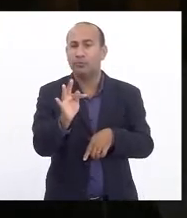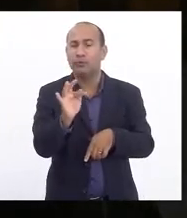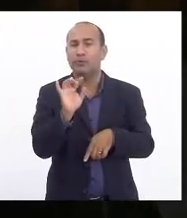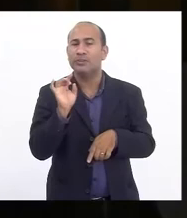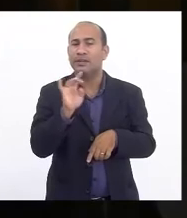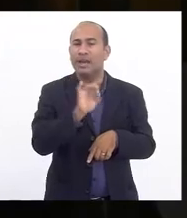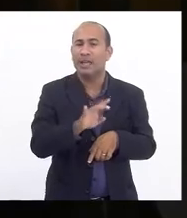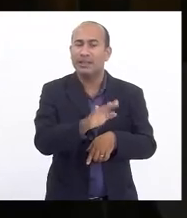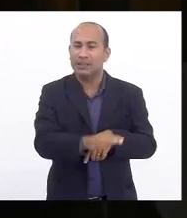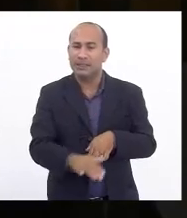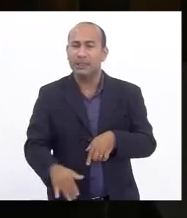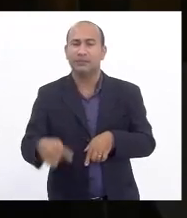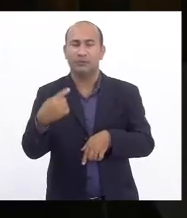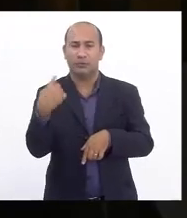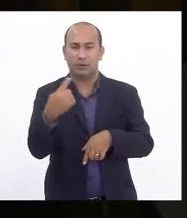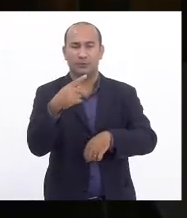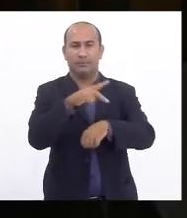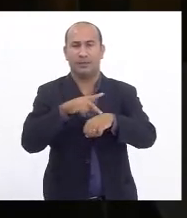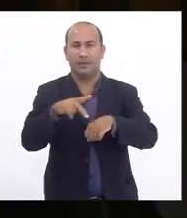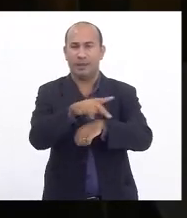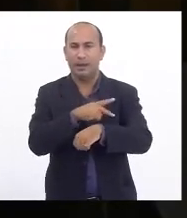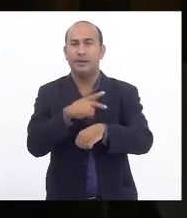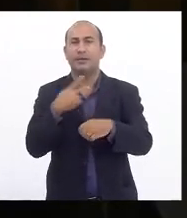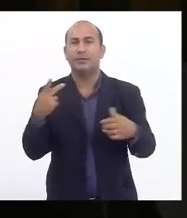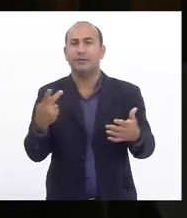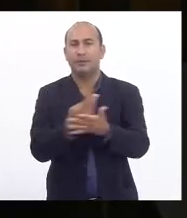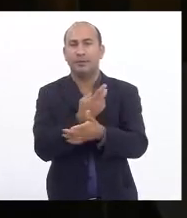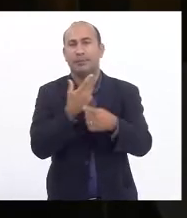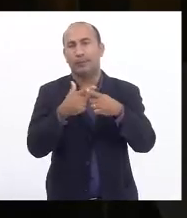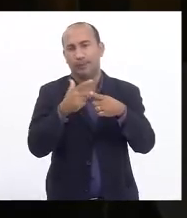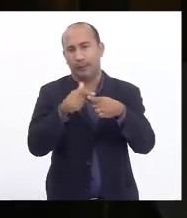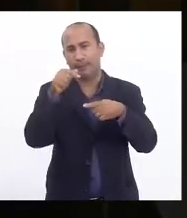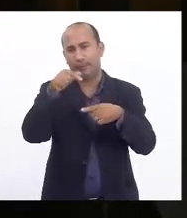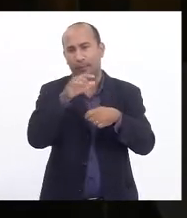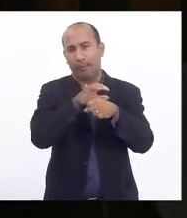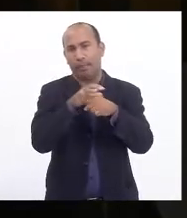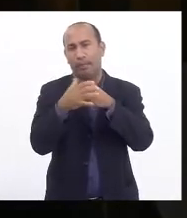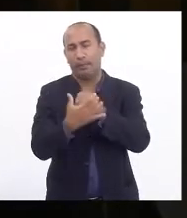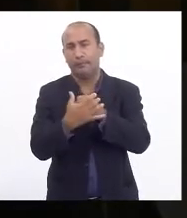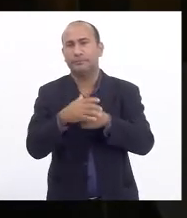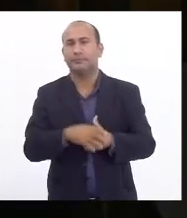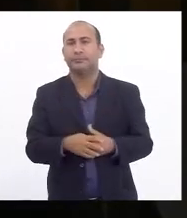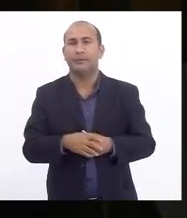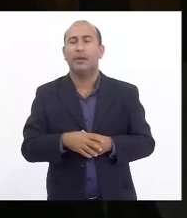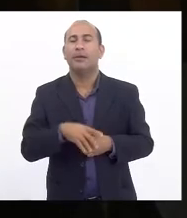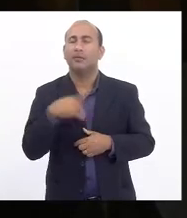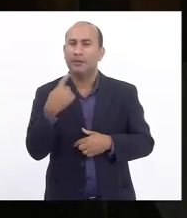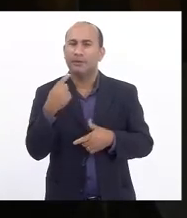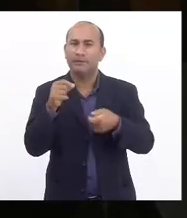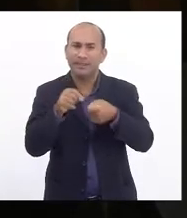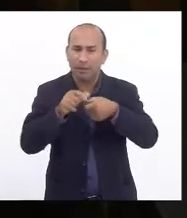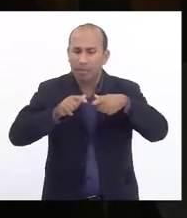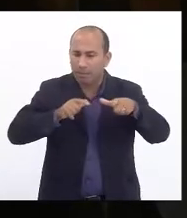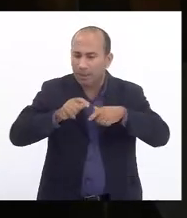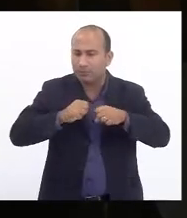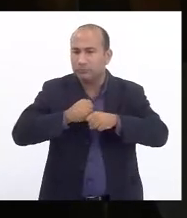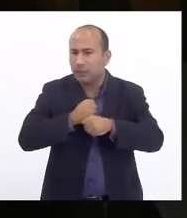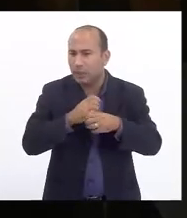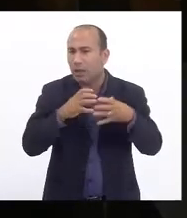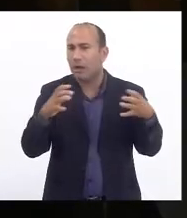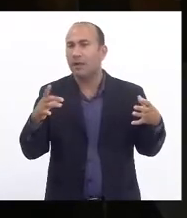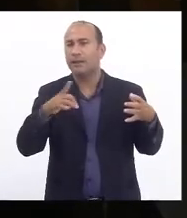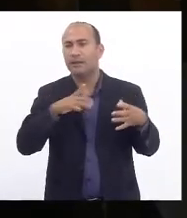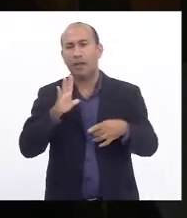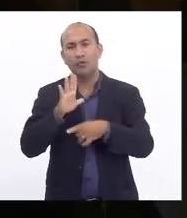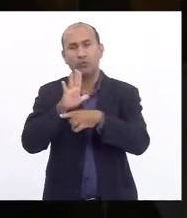do nosso país que foi afetado pela anemia e para recuperar isso a gente vai ter que ter que fazer muito trabalho tem que ter reforço escolar